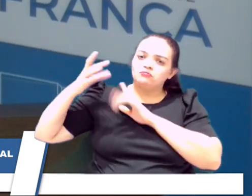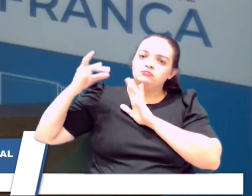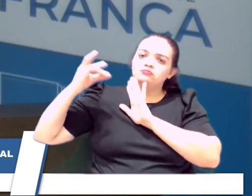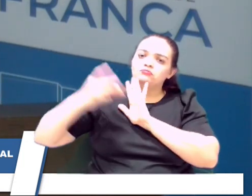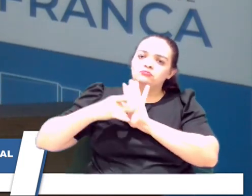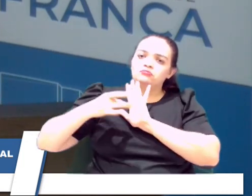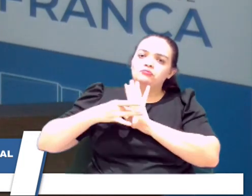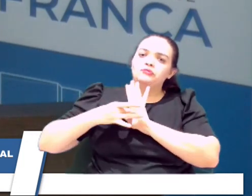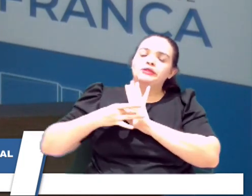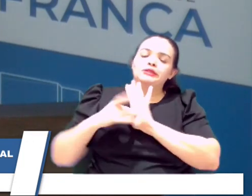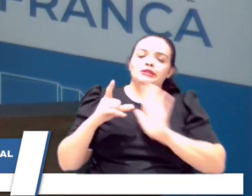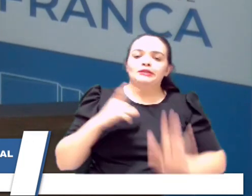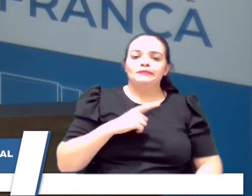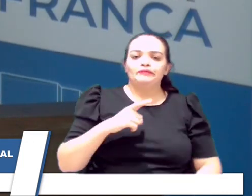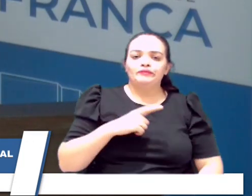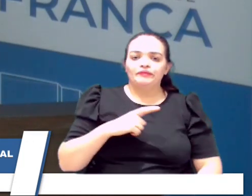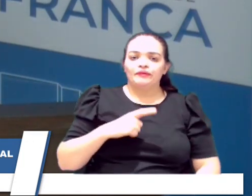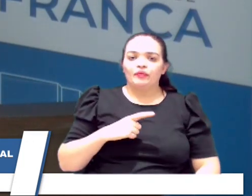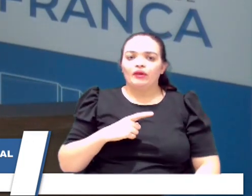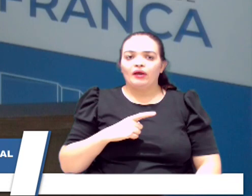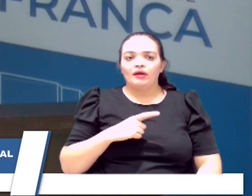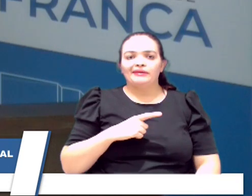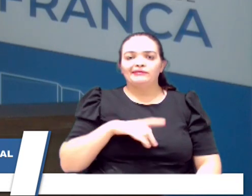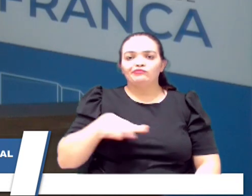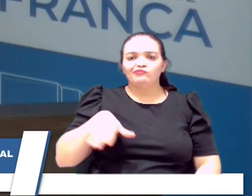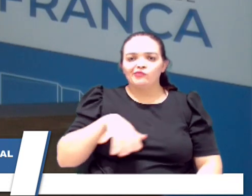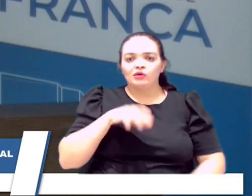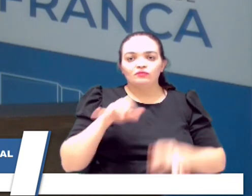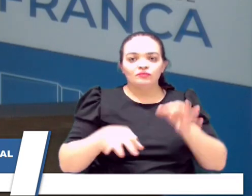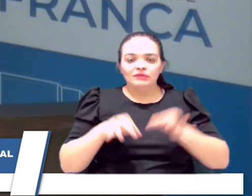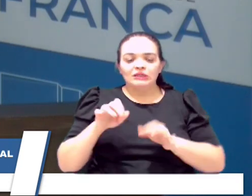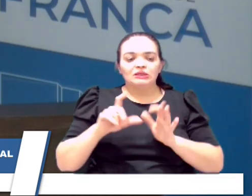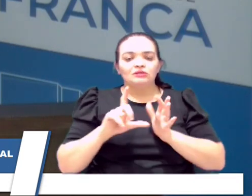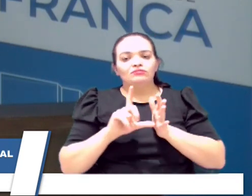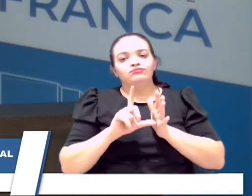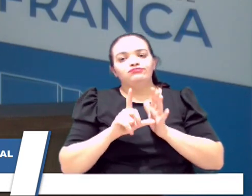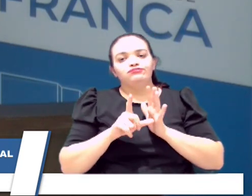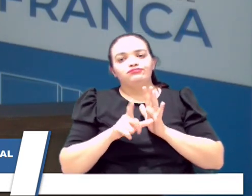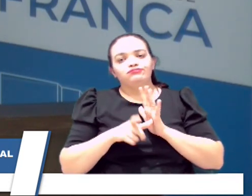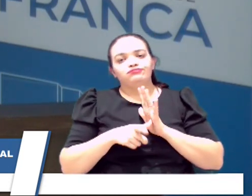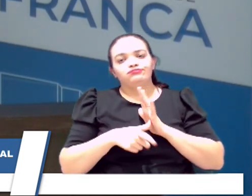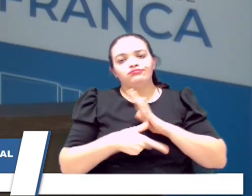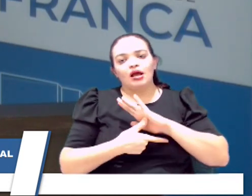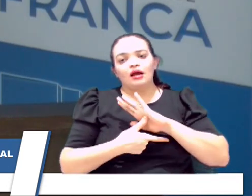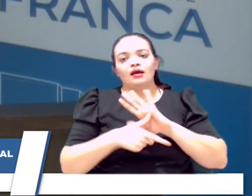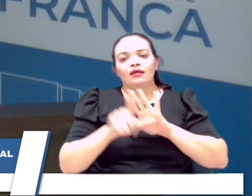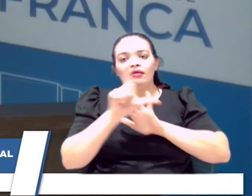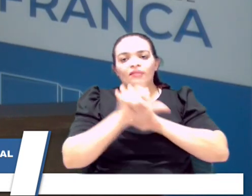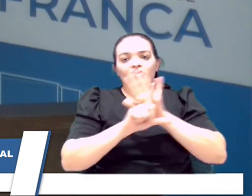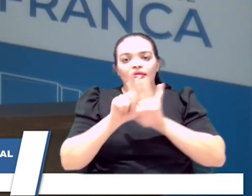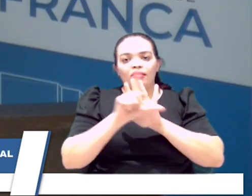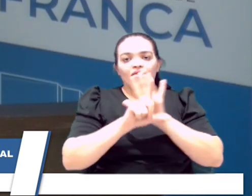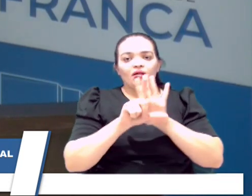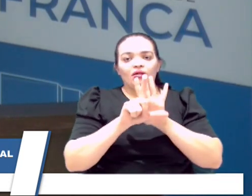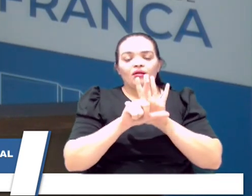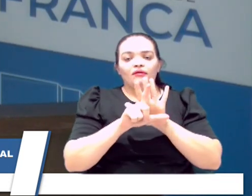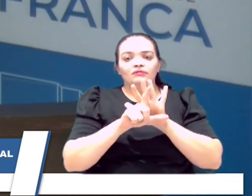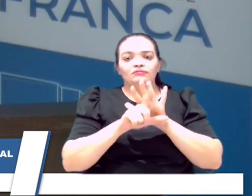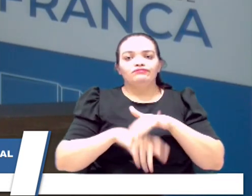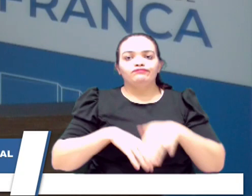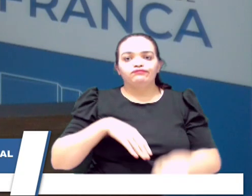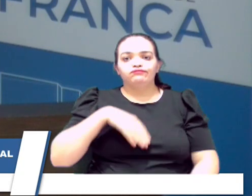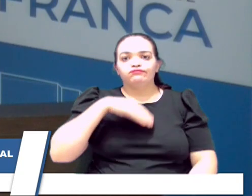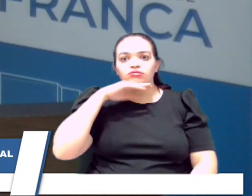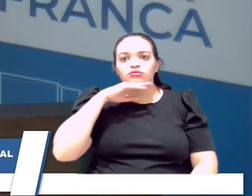tem um limbo judiciário e um atraso na legislação que acaba, então, sufocando o judiciário com